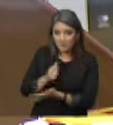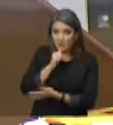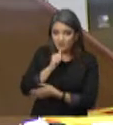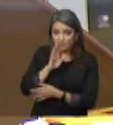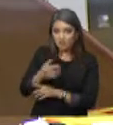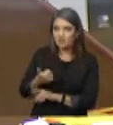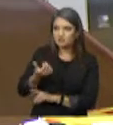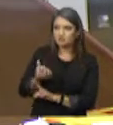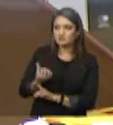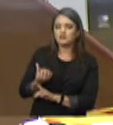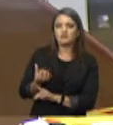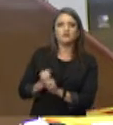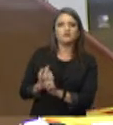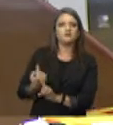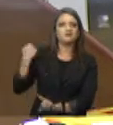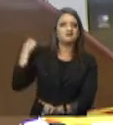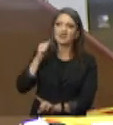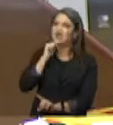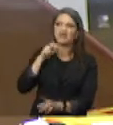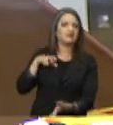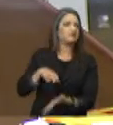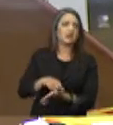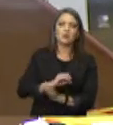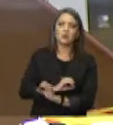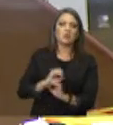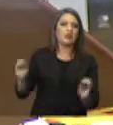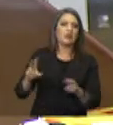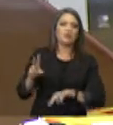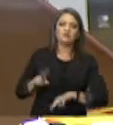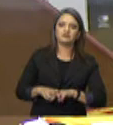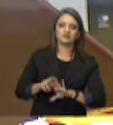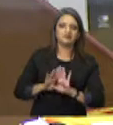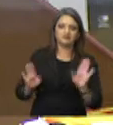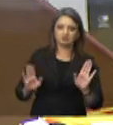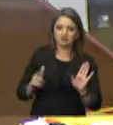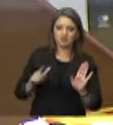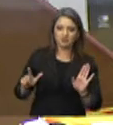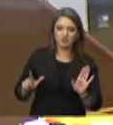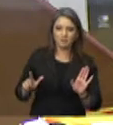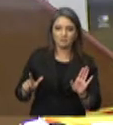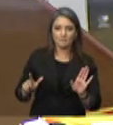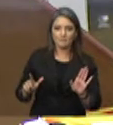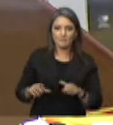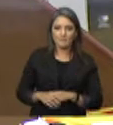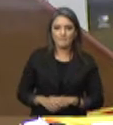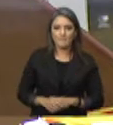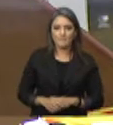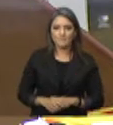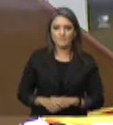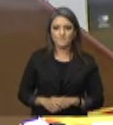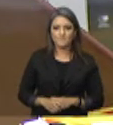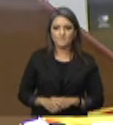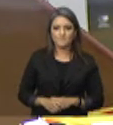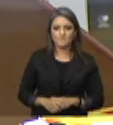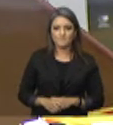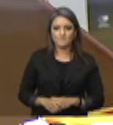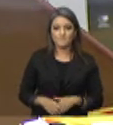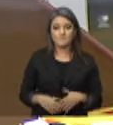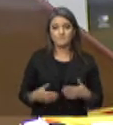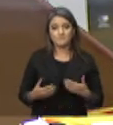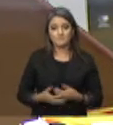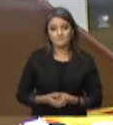a 16 anos sem nenhuma condenação por um crime com pena máxima em abstrato é fixada em 12 anos e vá